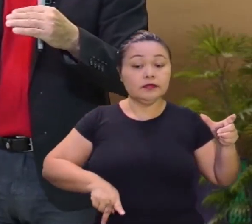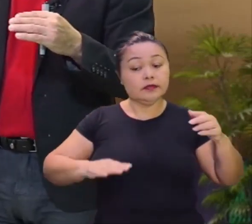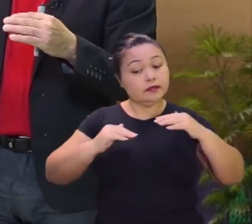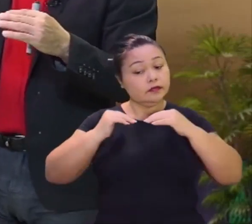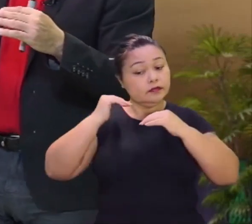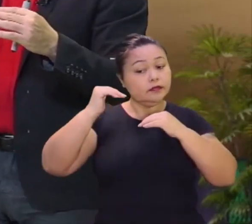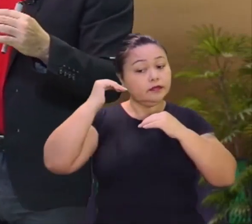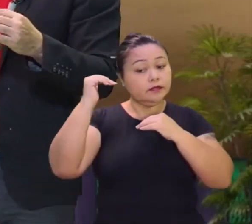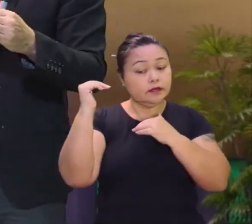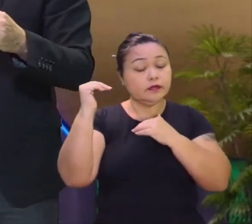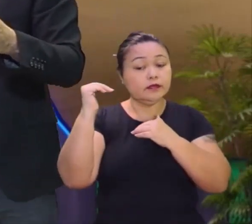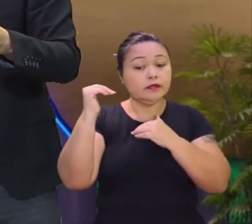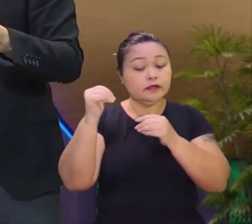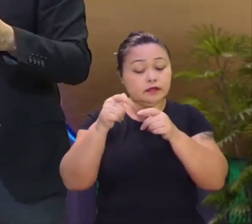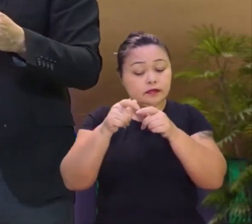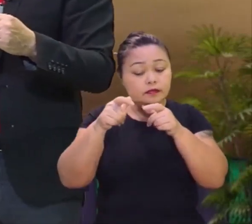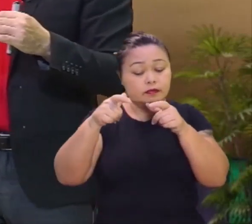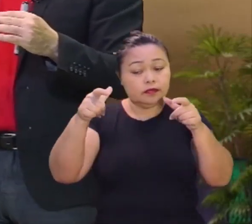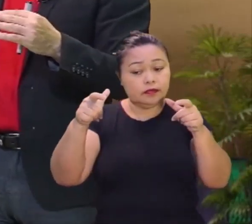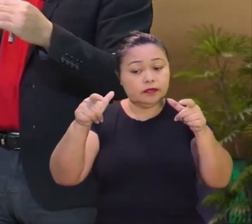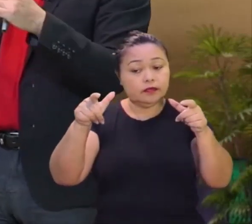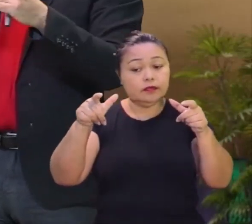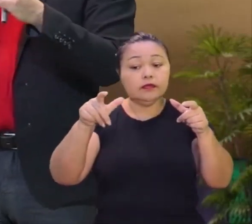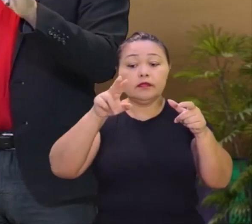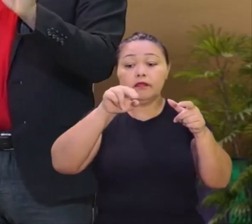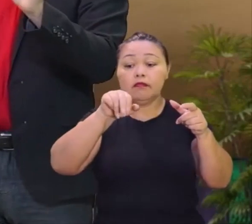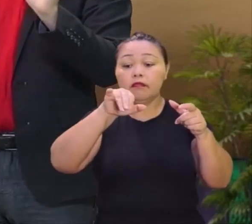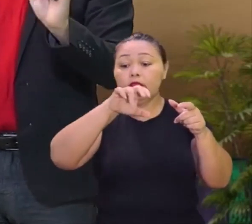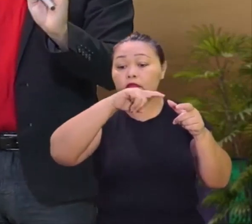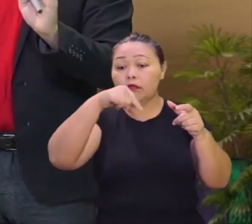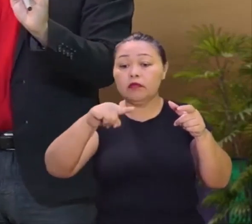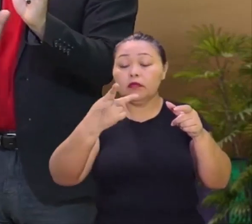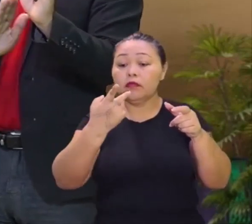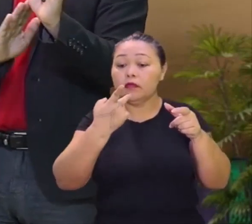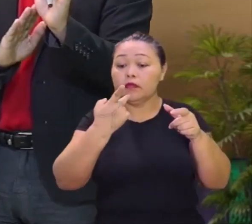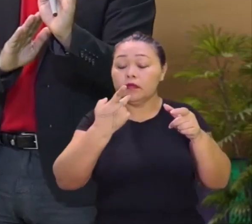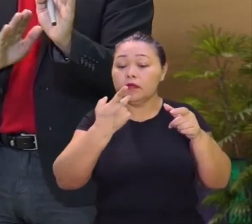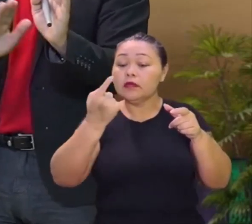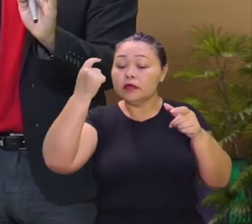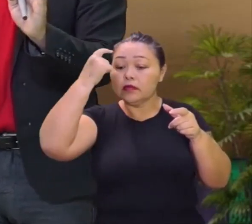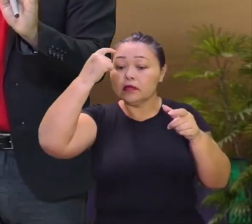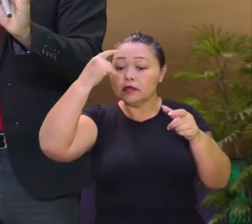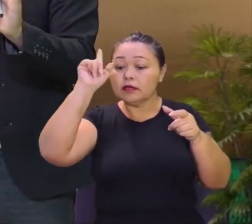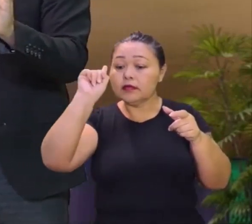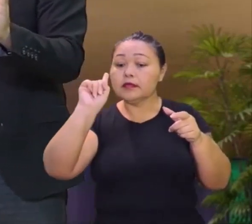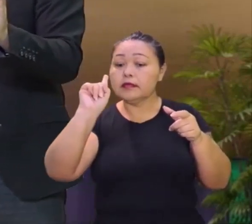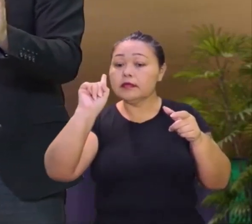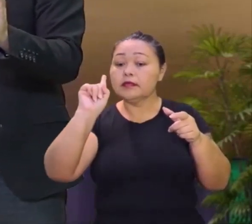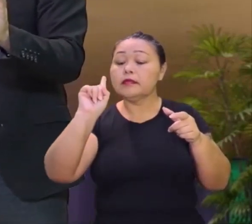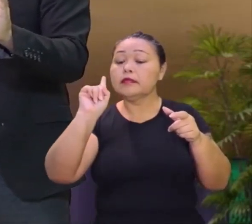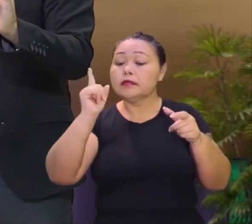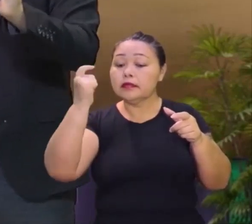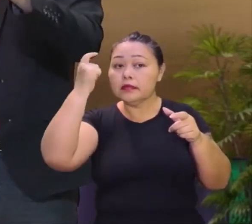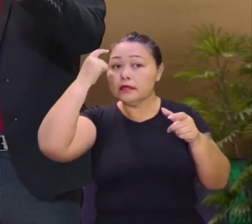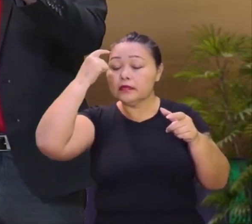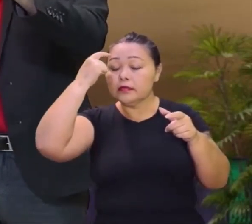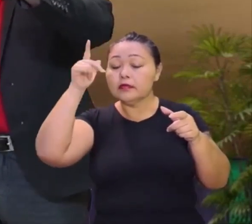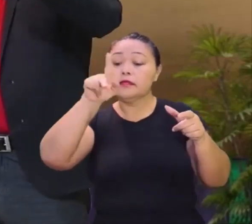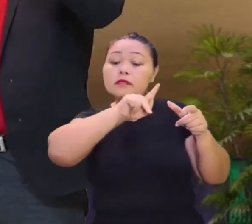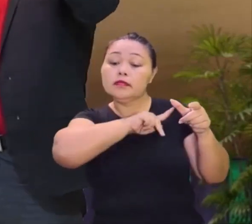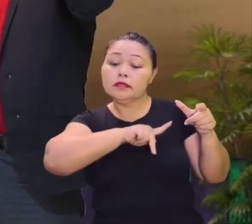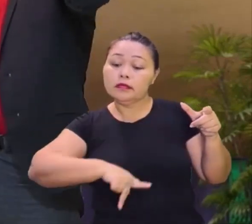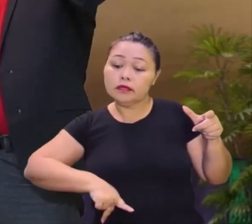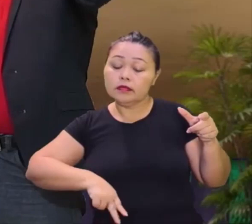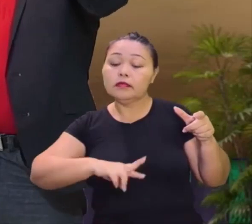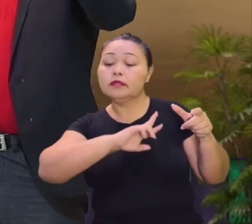da esfera da União, governo federal. Quando a gente fala isso, pensa em presidente da República, como sendo